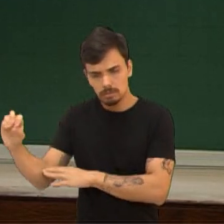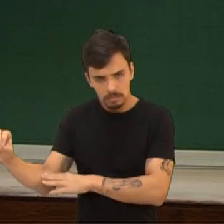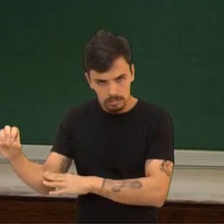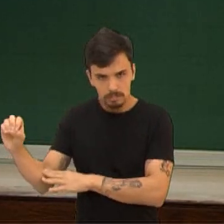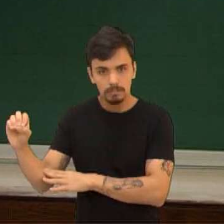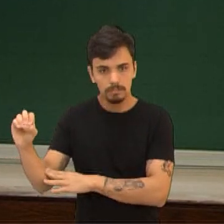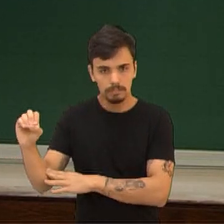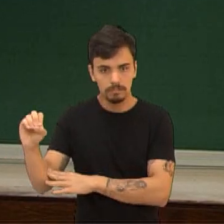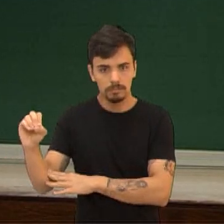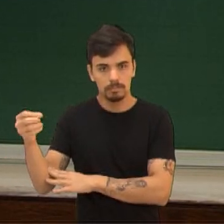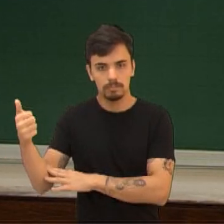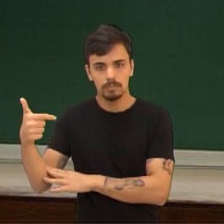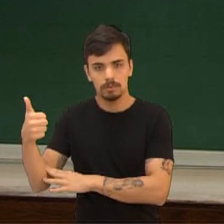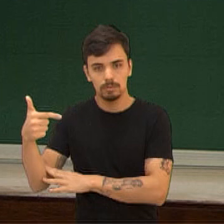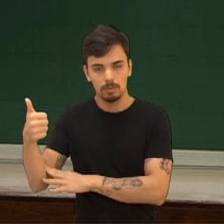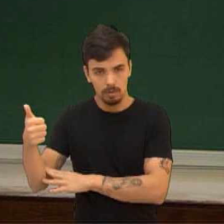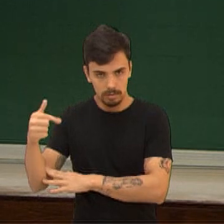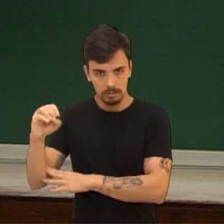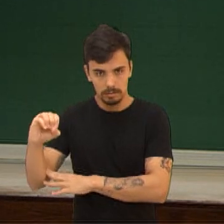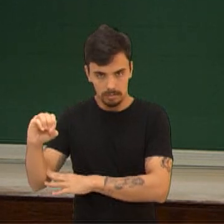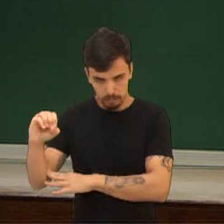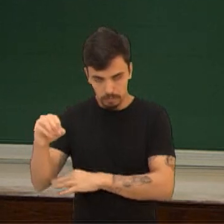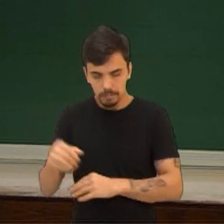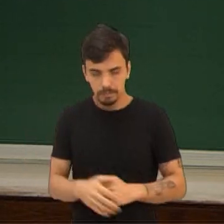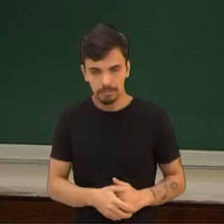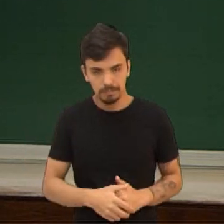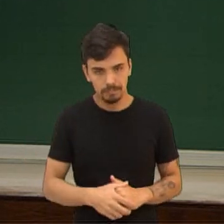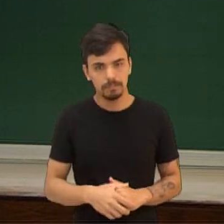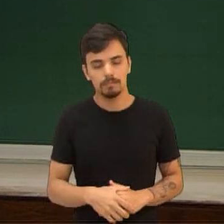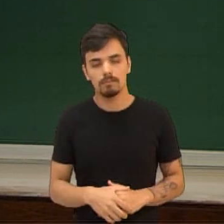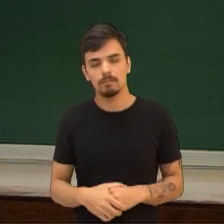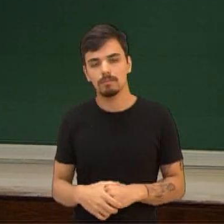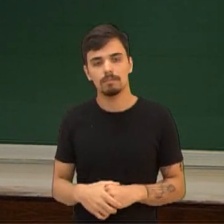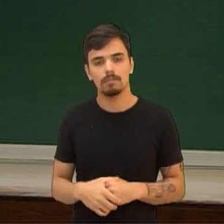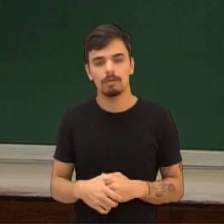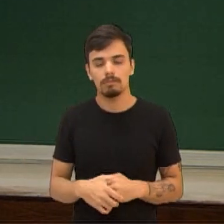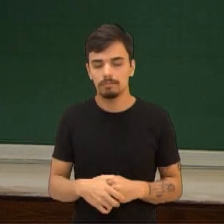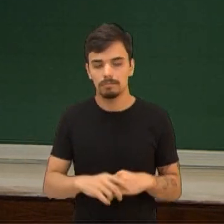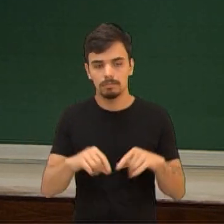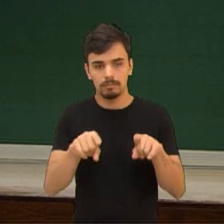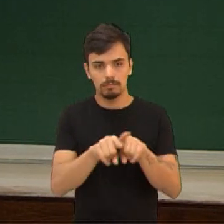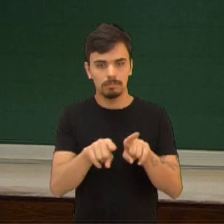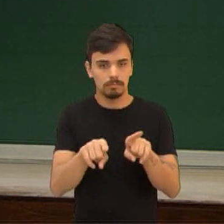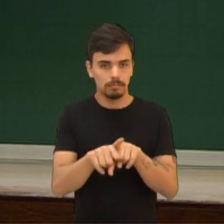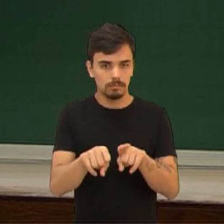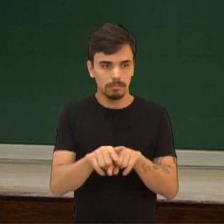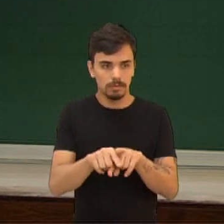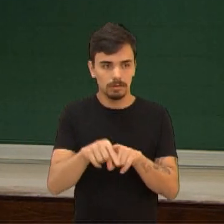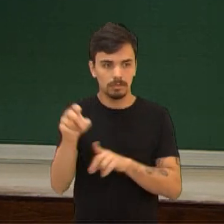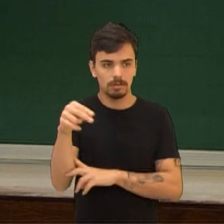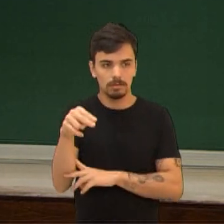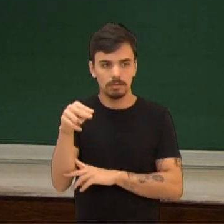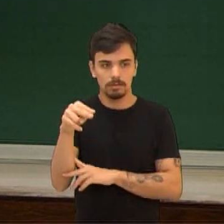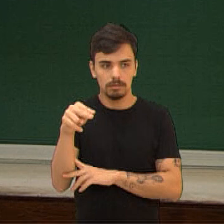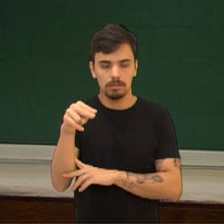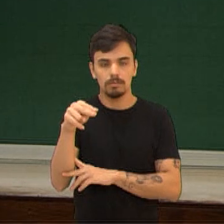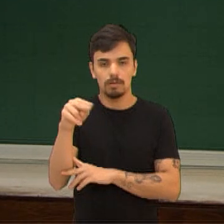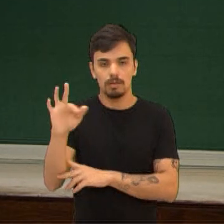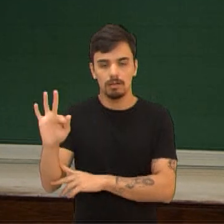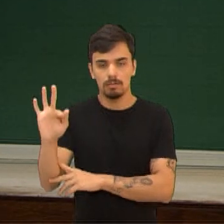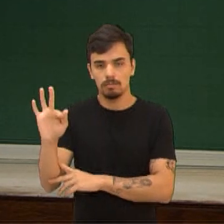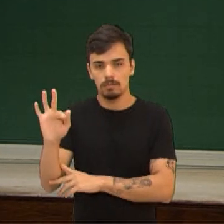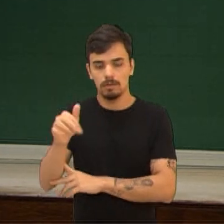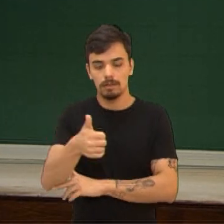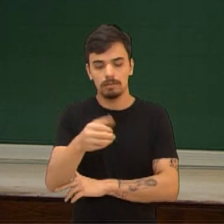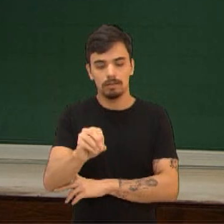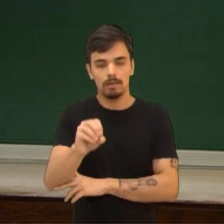0,0000000 12 casas decimais, ok? E nanofarad é 10 elevado